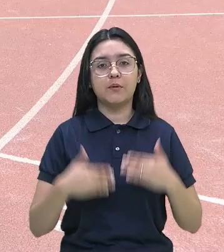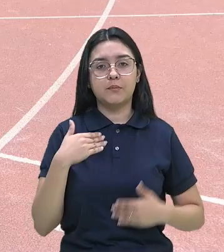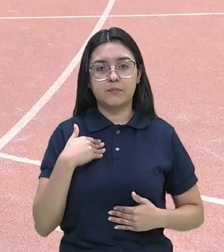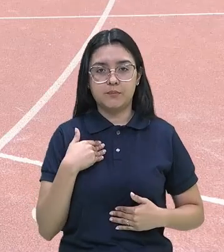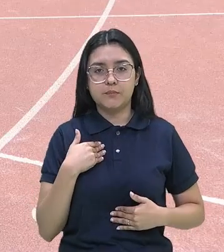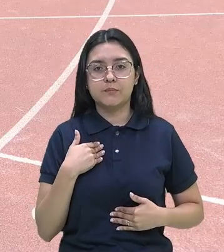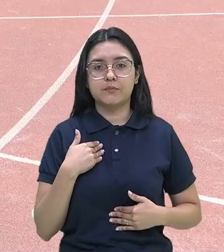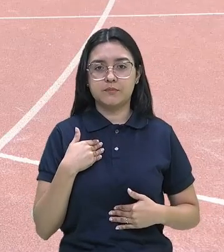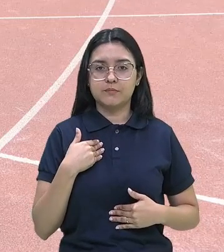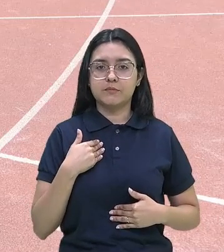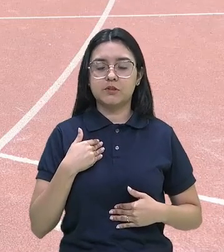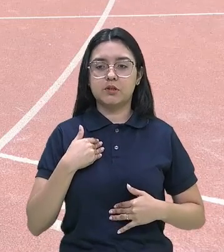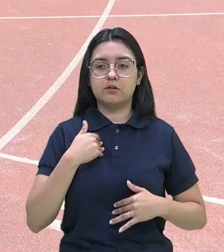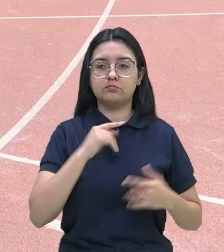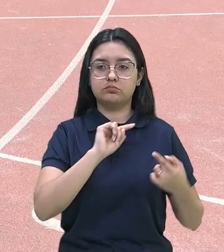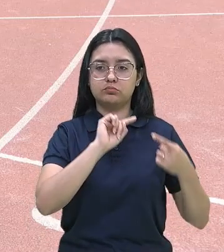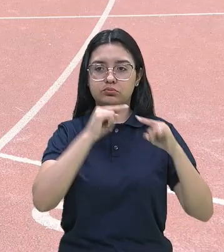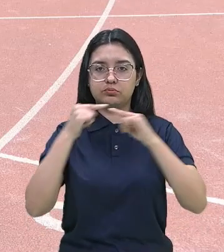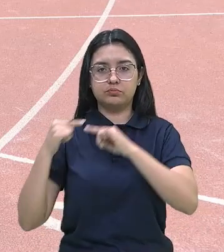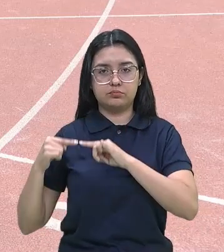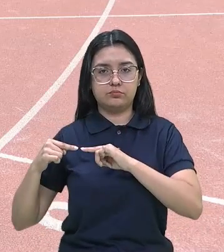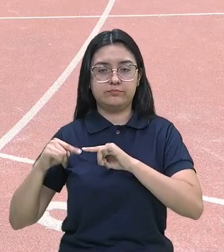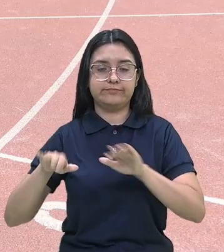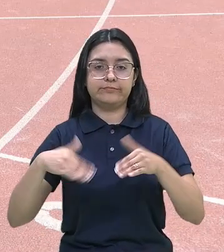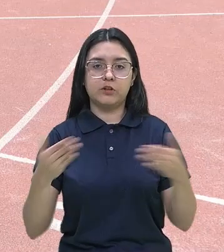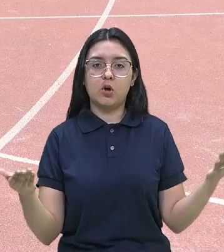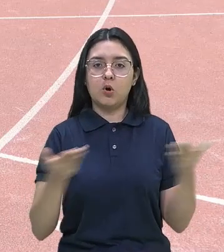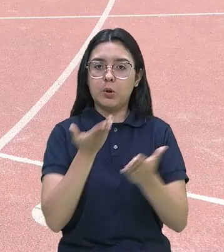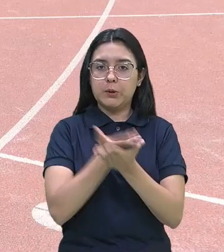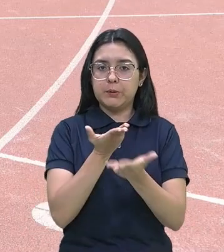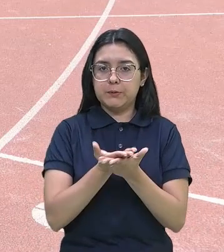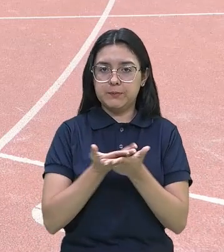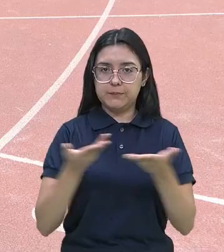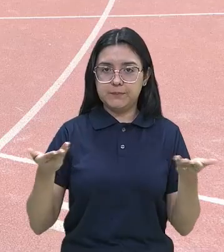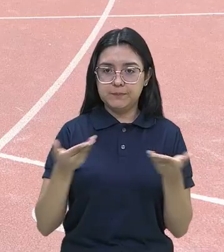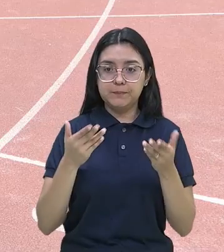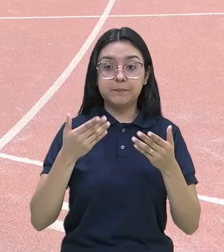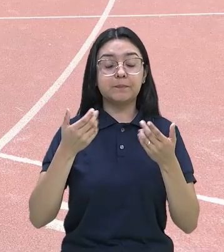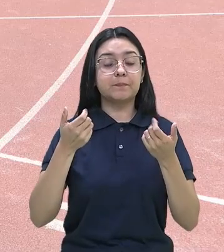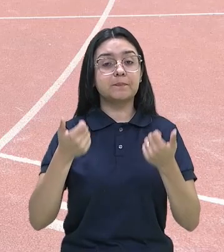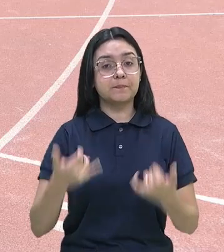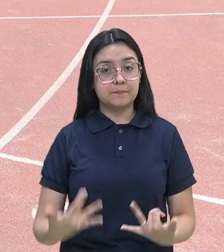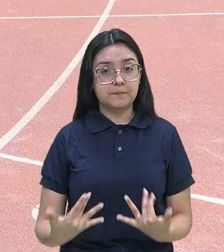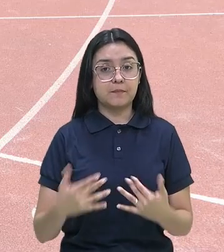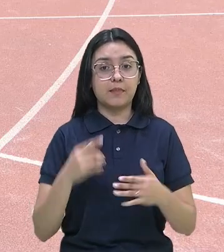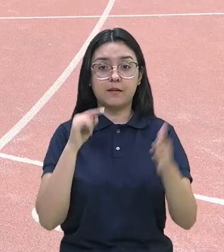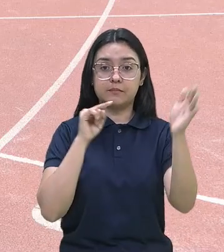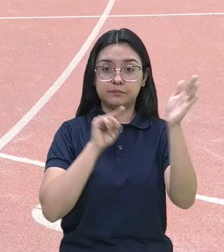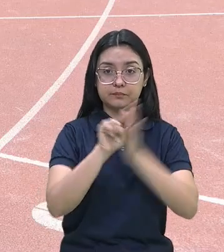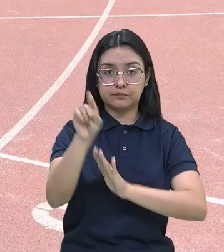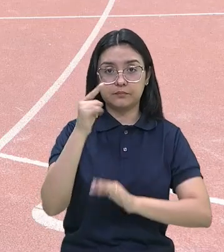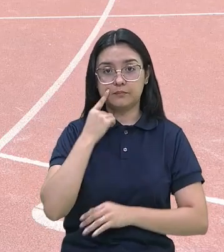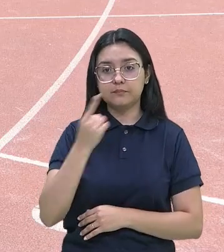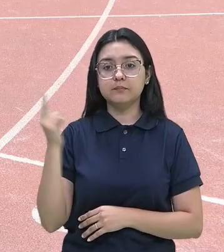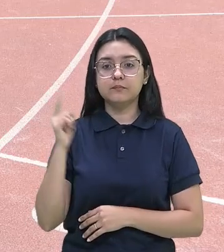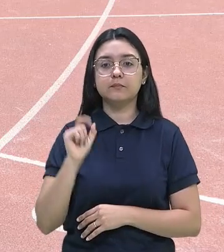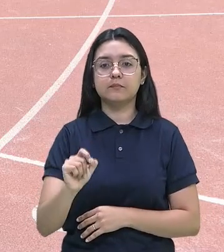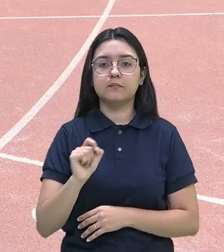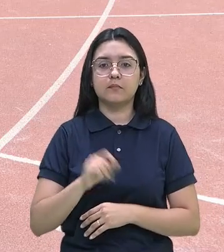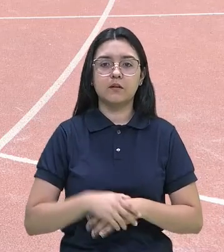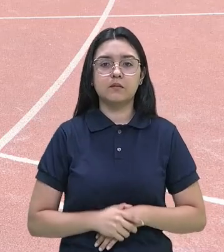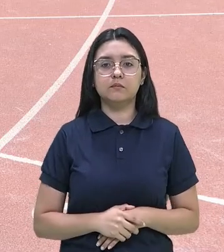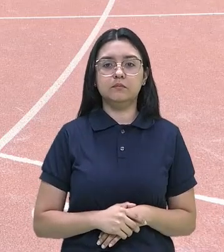em relação. E é isso que nós vamos ver nesta nossa aula. Veja aí que eu tenho uma pergunta para vocês. O